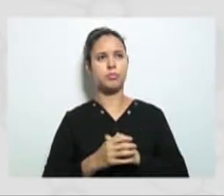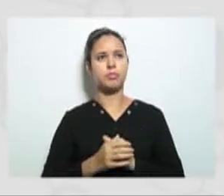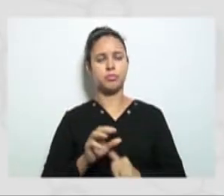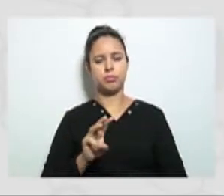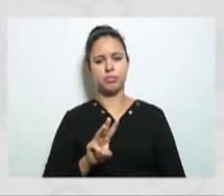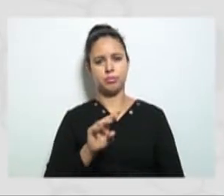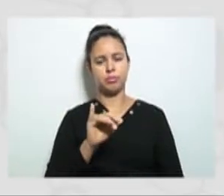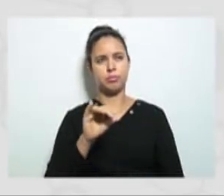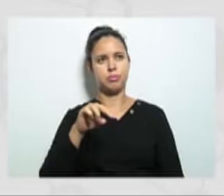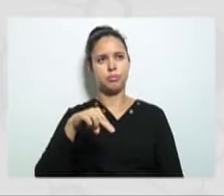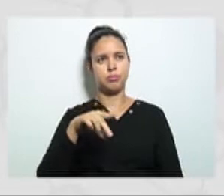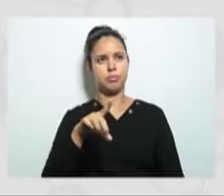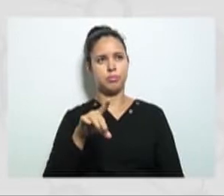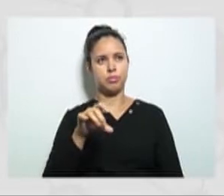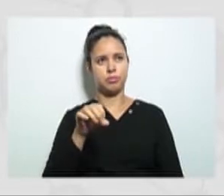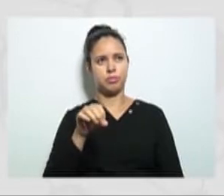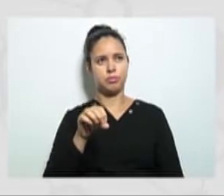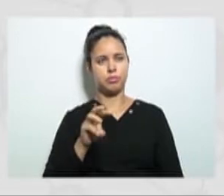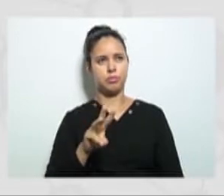Não foi.